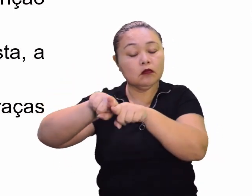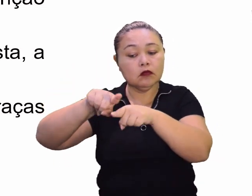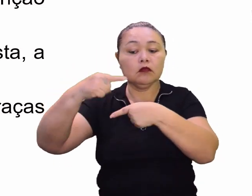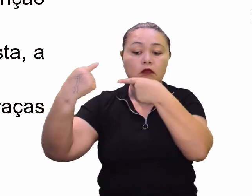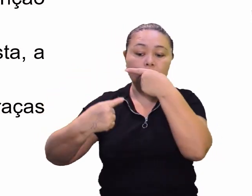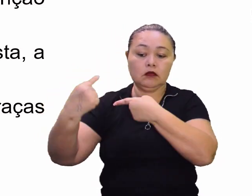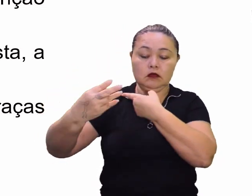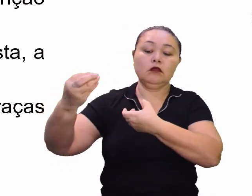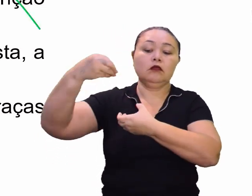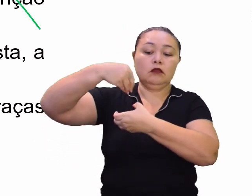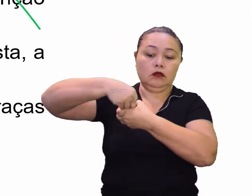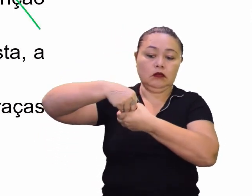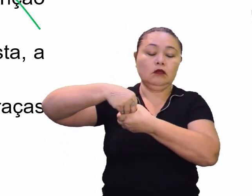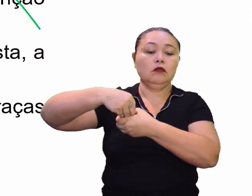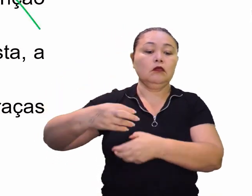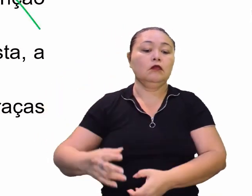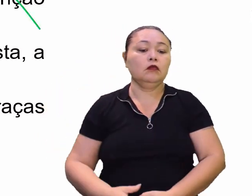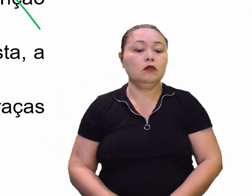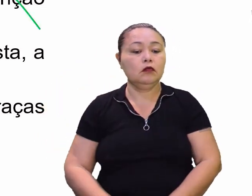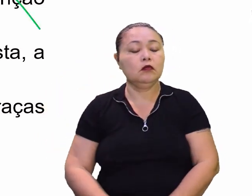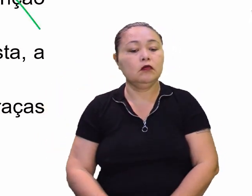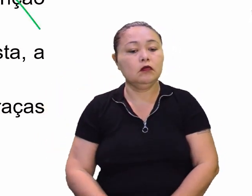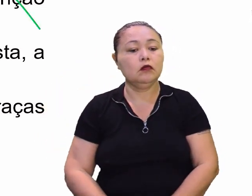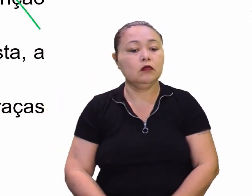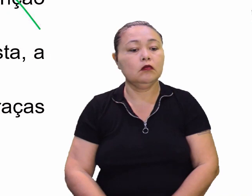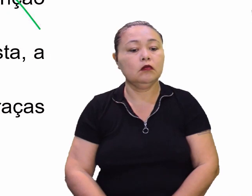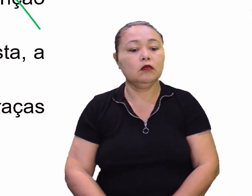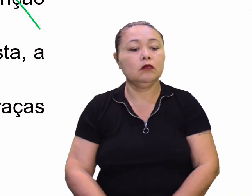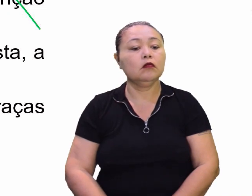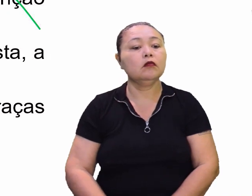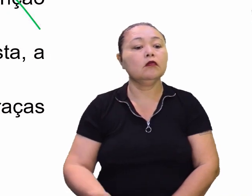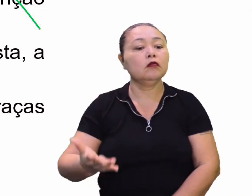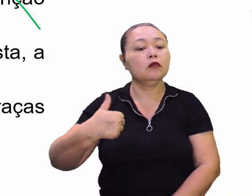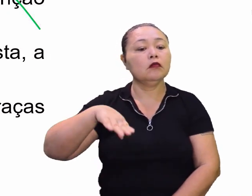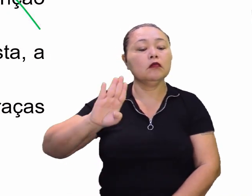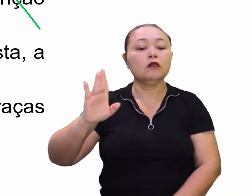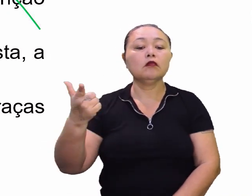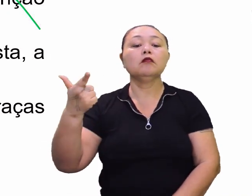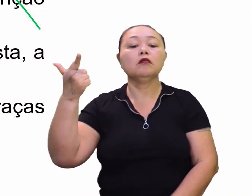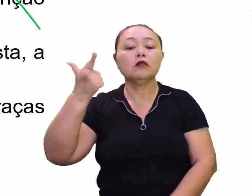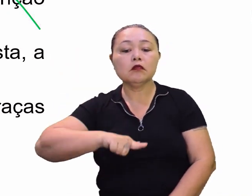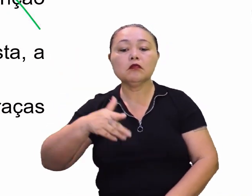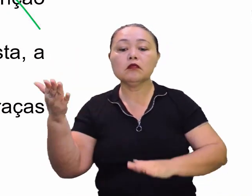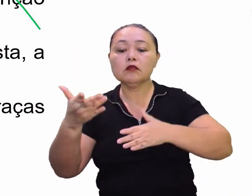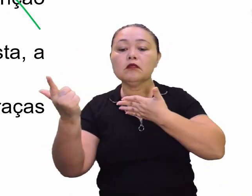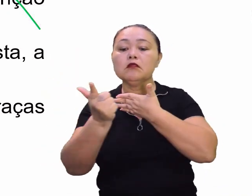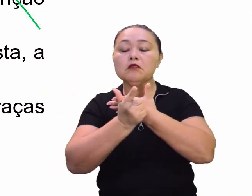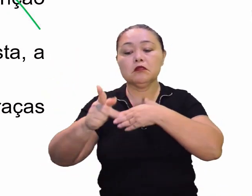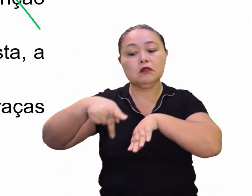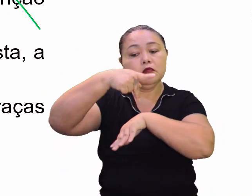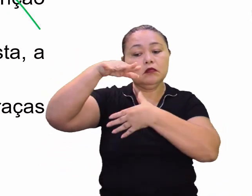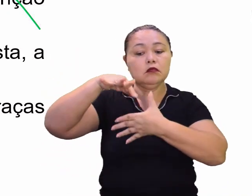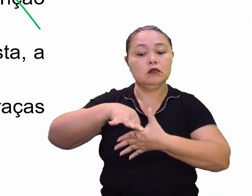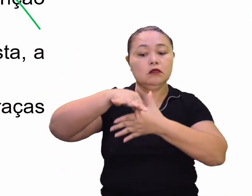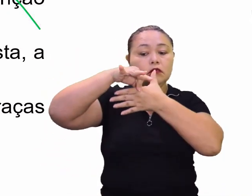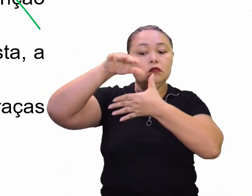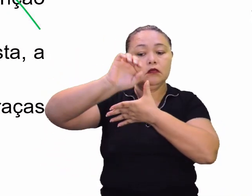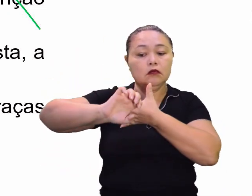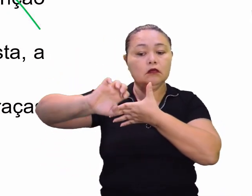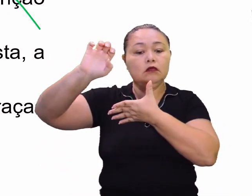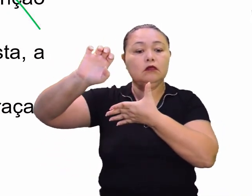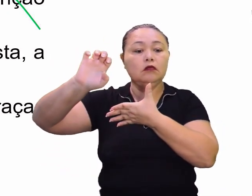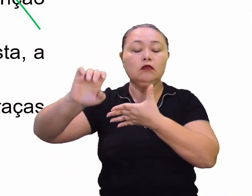política interna adotada. Exatamente. B. Recuperou na atualidade o seu papel de país